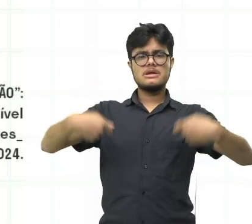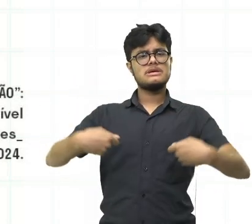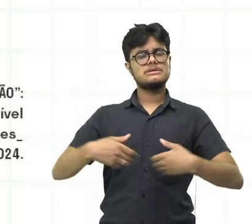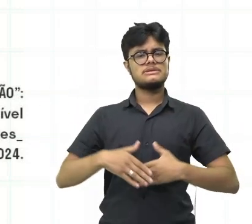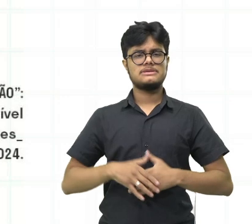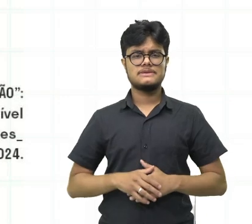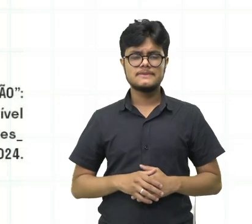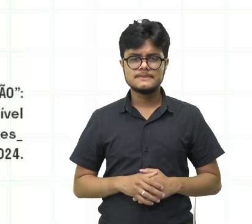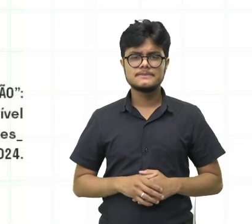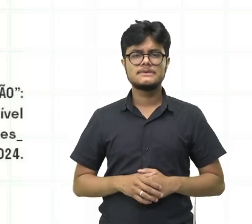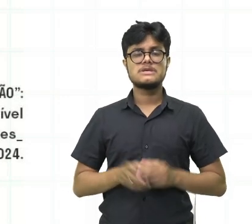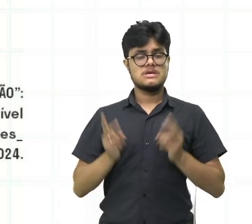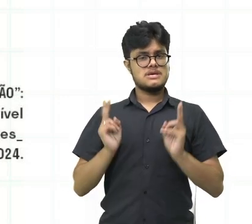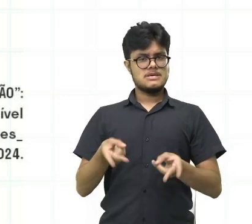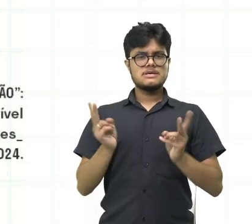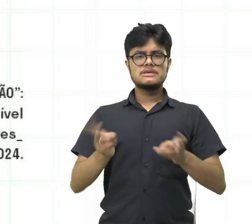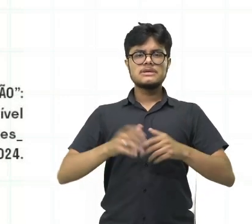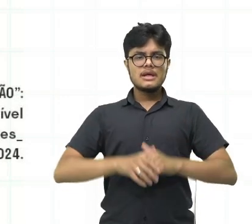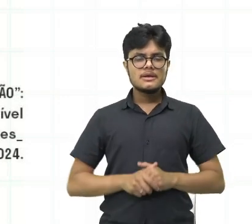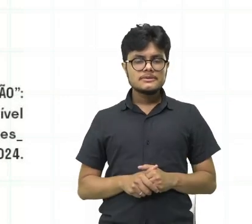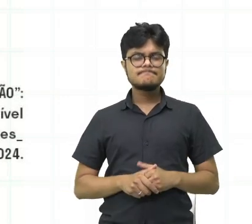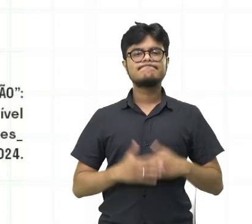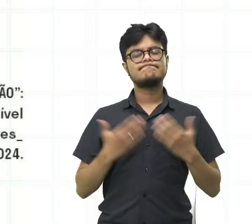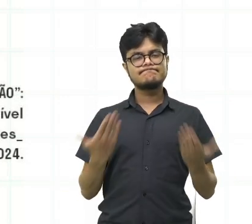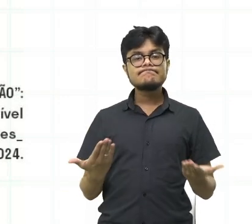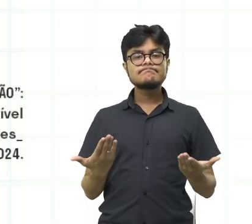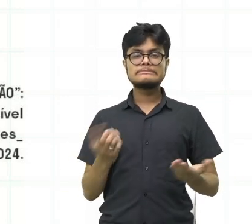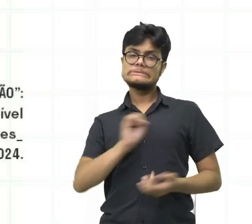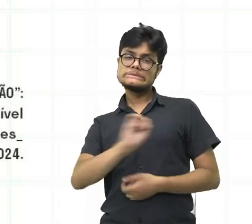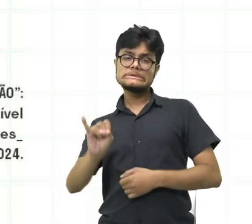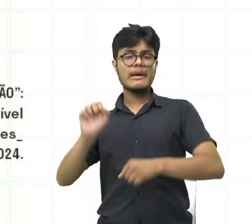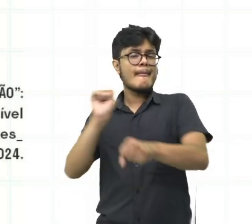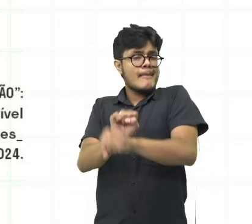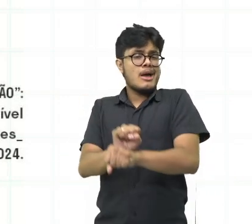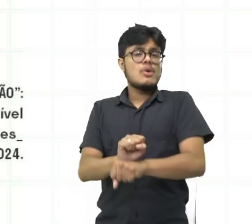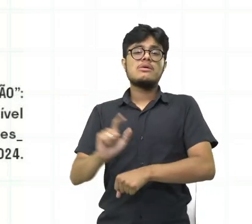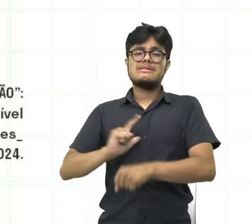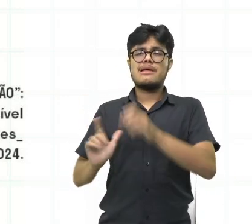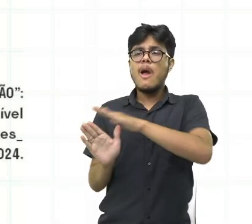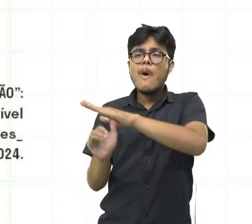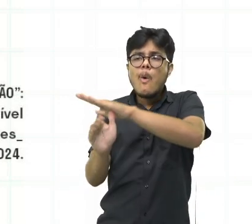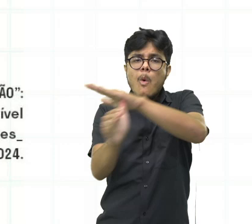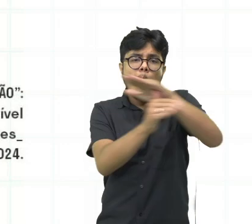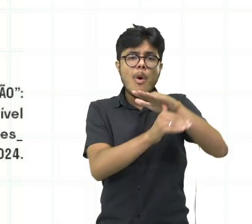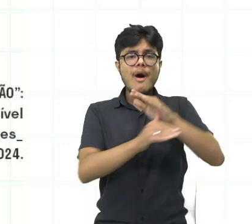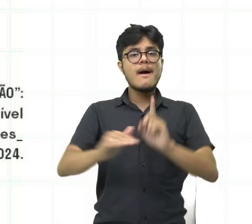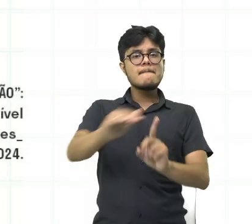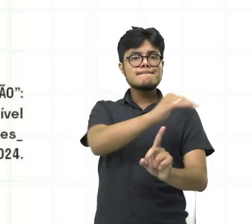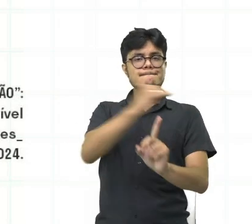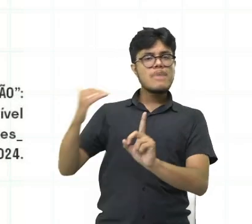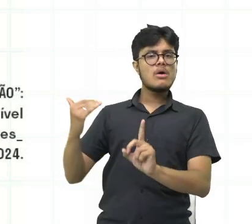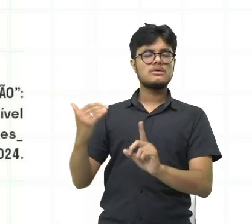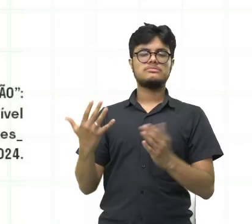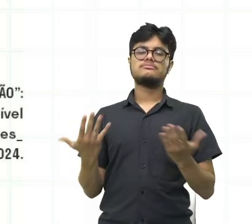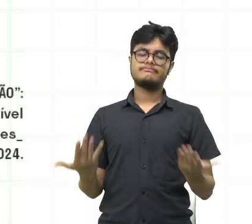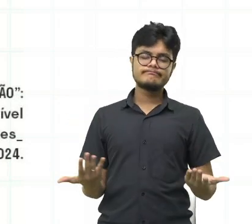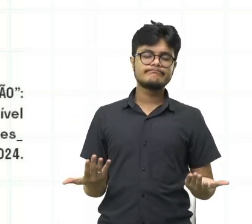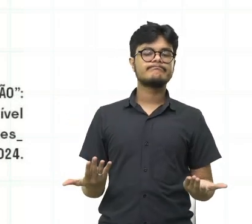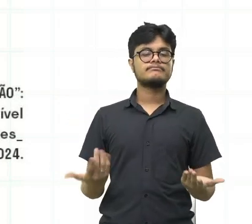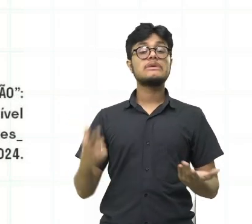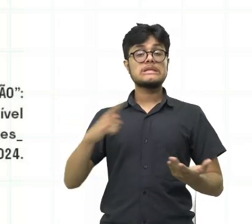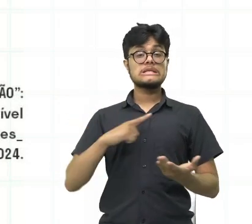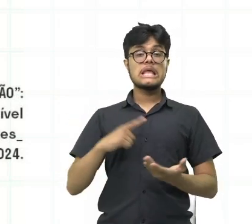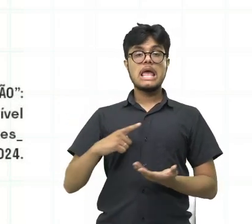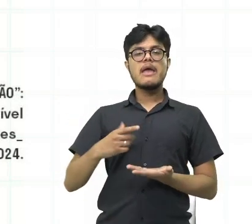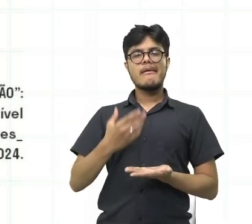que volte, que parou e por causa disso tá tendo mais assalto, mortes, enfim. Então, aqui é uma